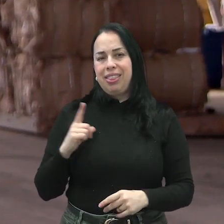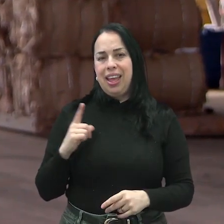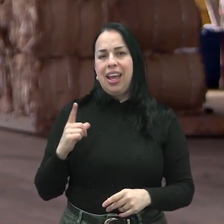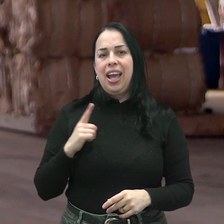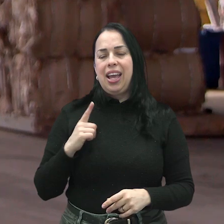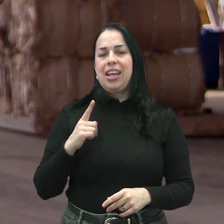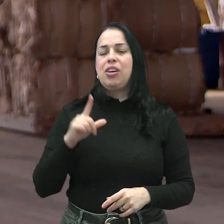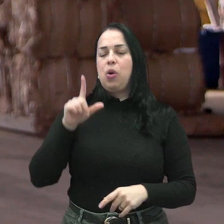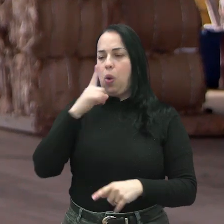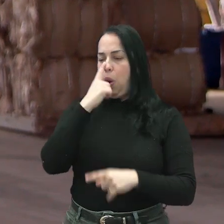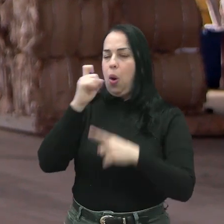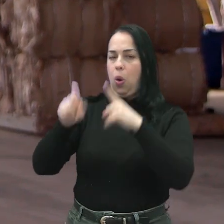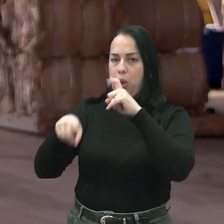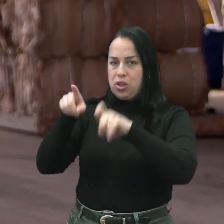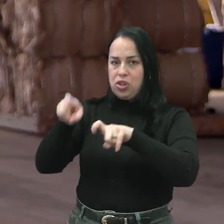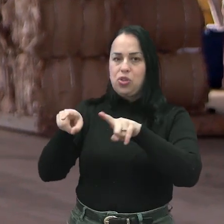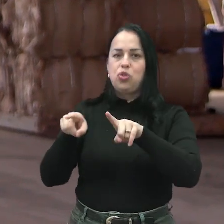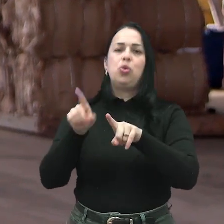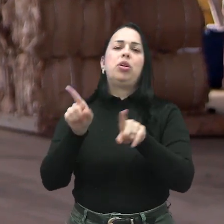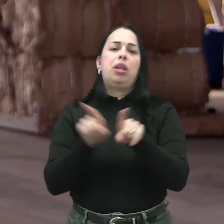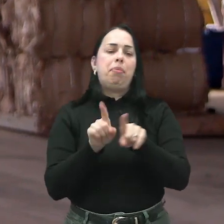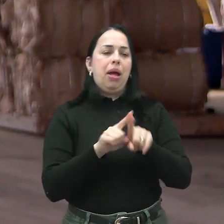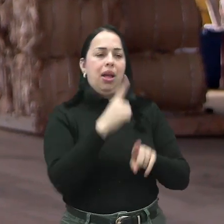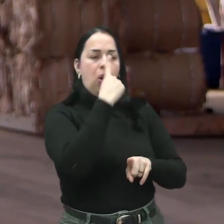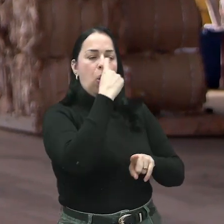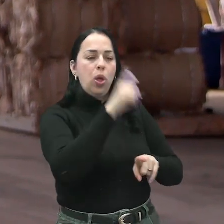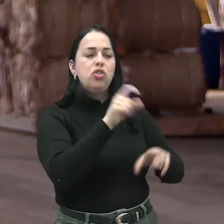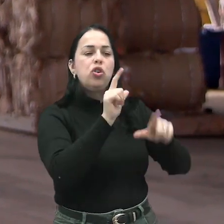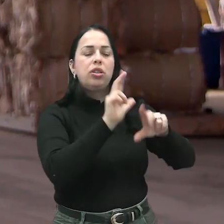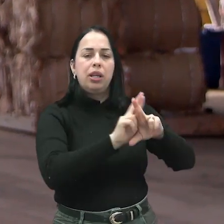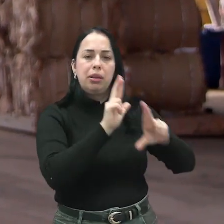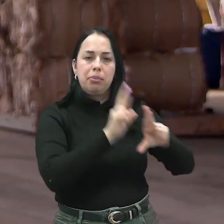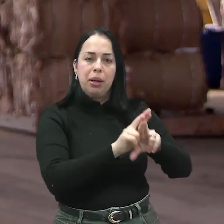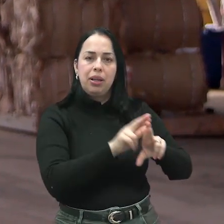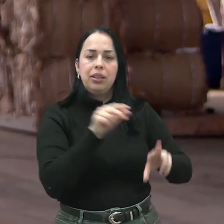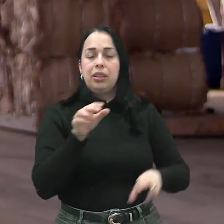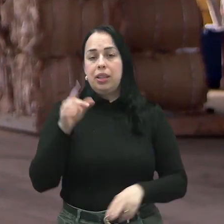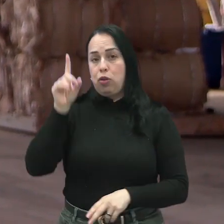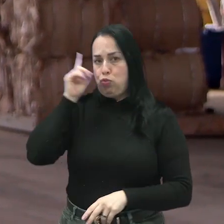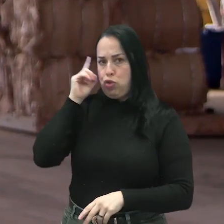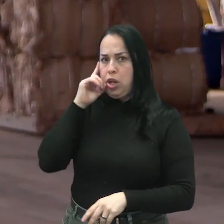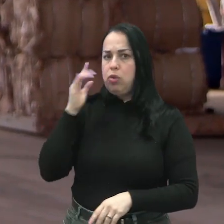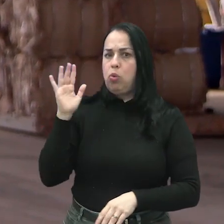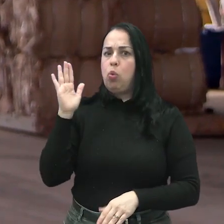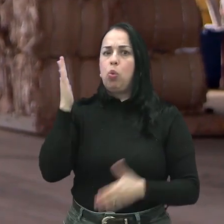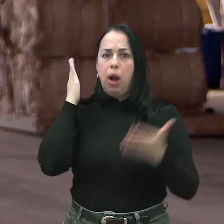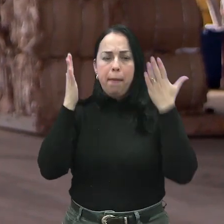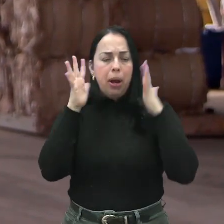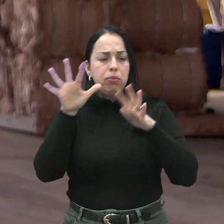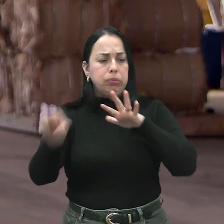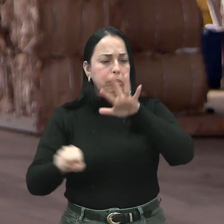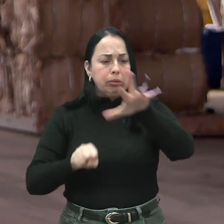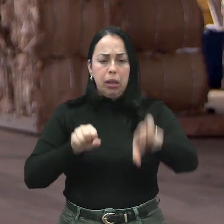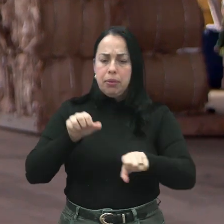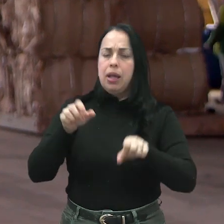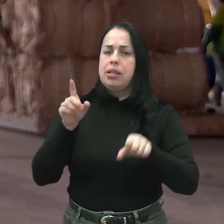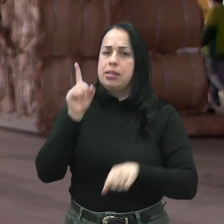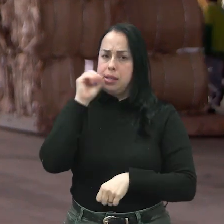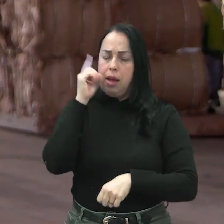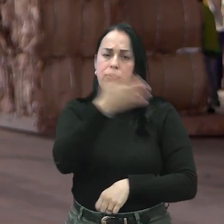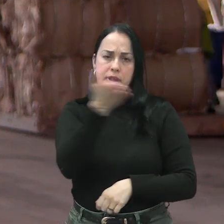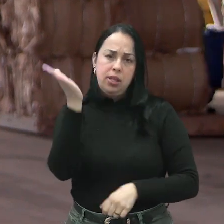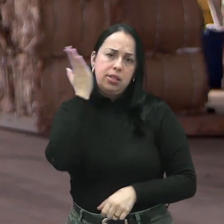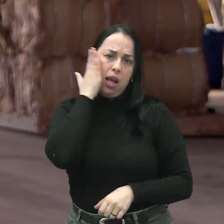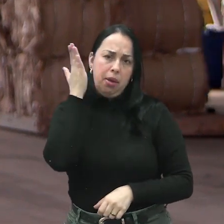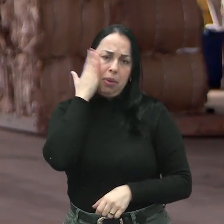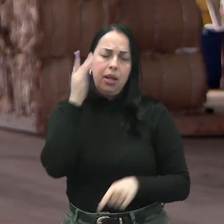a coleta seletiva e a coleta comum, que é o resíduo orgânico, né? Existem os dias corretos, né? A população, de uma forma geral, já